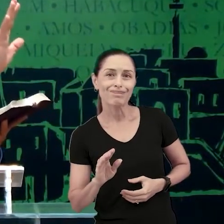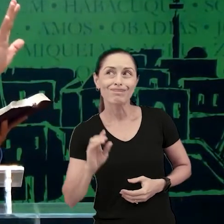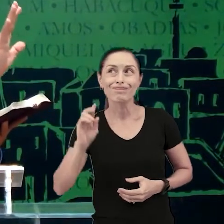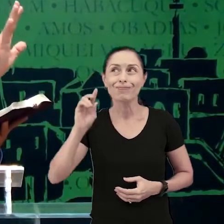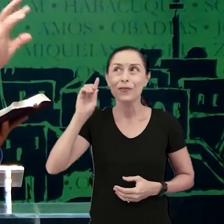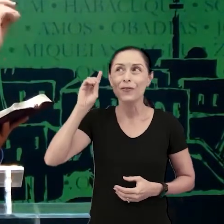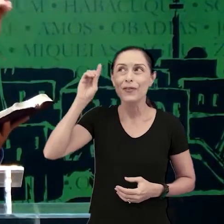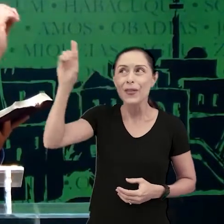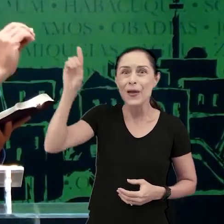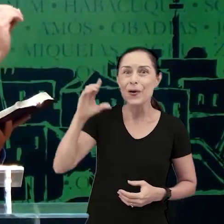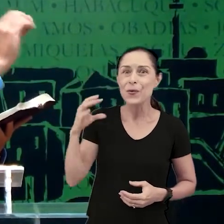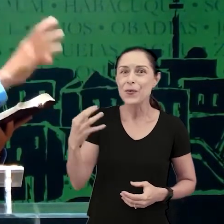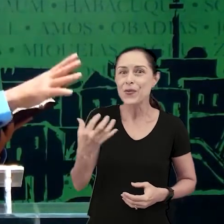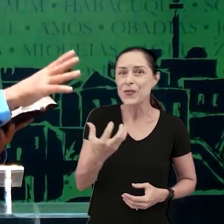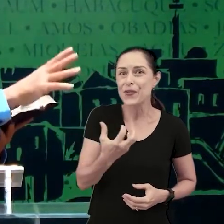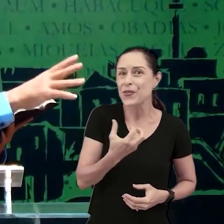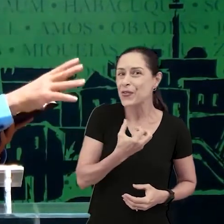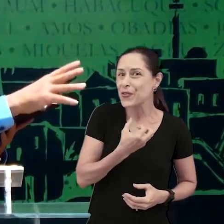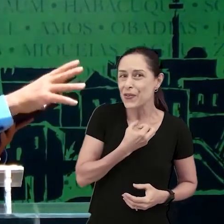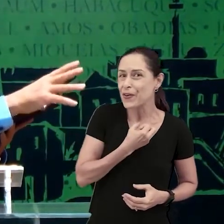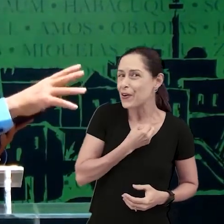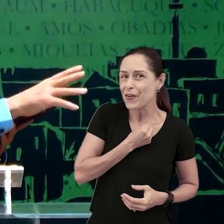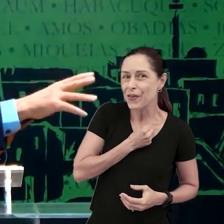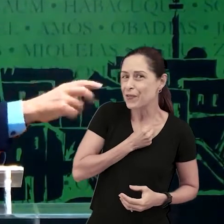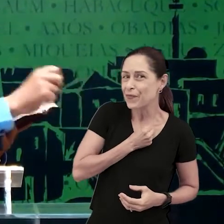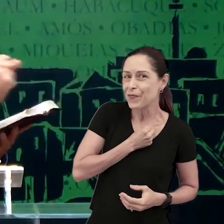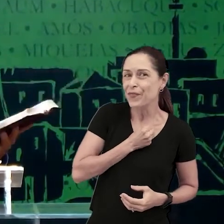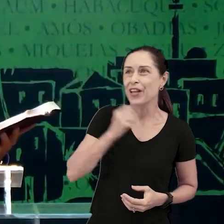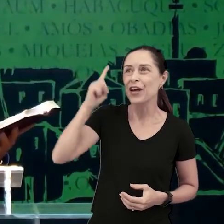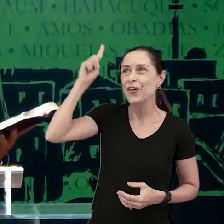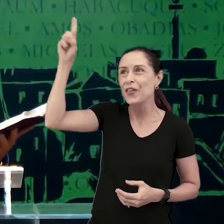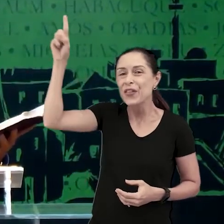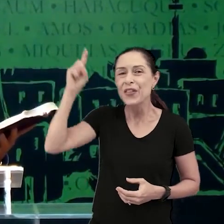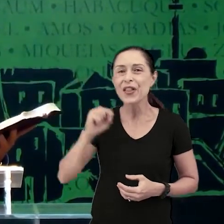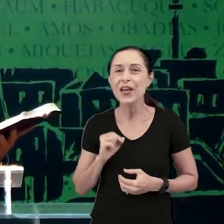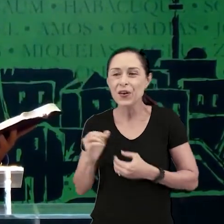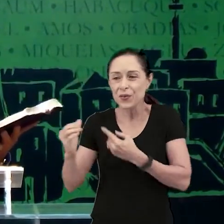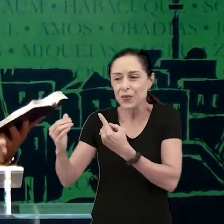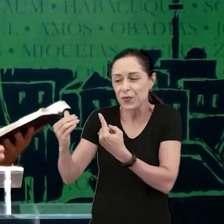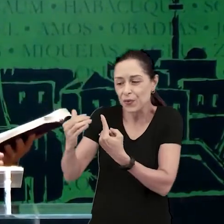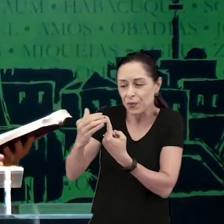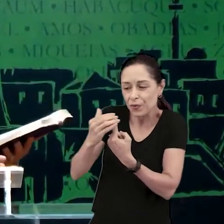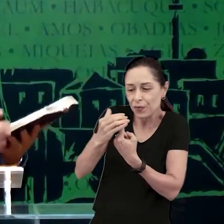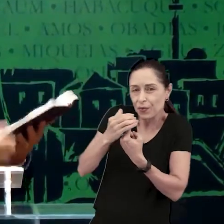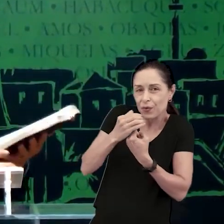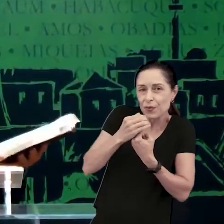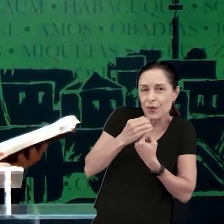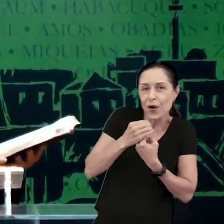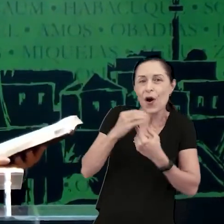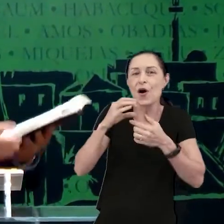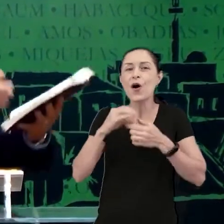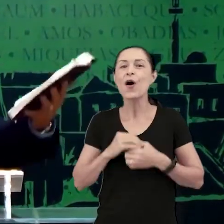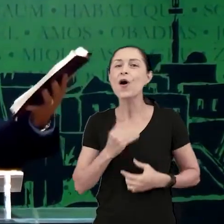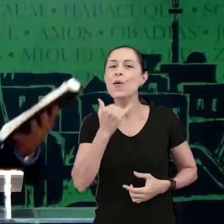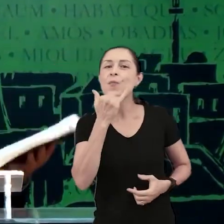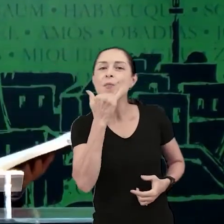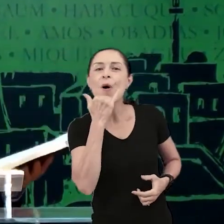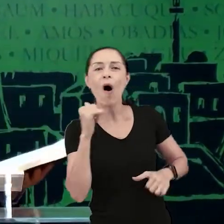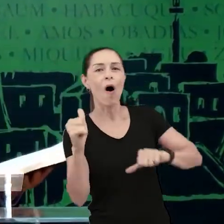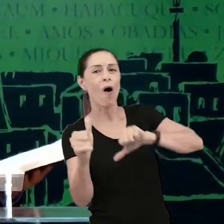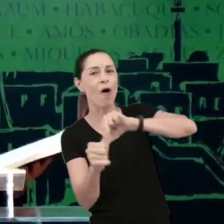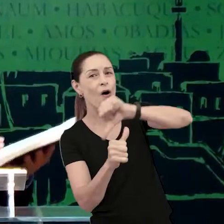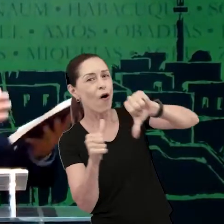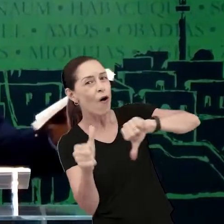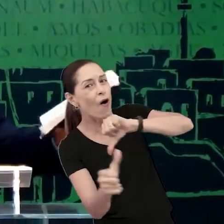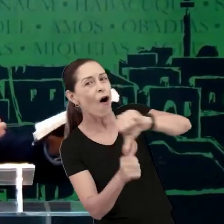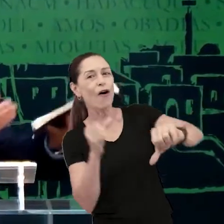Deus da minha salvação é o Deus que vai me cobrir de justiça, Ele vai me tirar para a luz de novo, Ele vai me perdoar, Ele vai me restaurar, Ele vai me cobrir